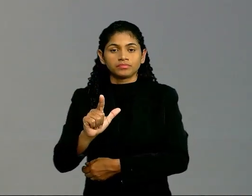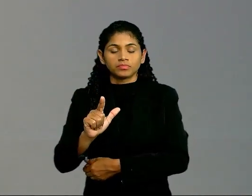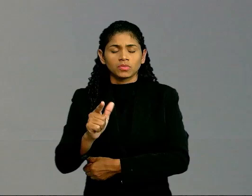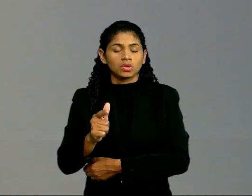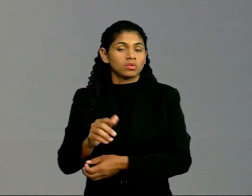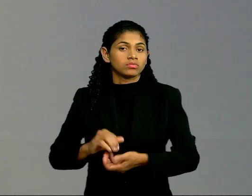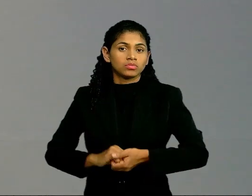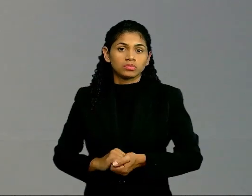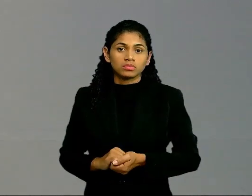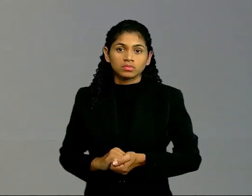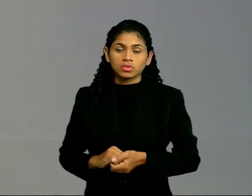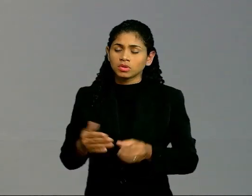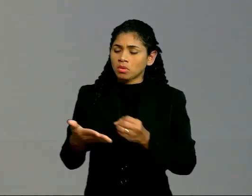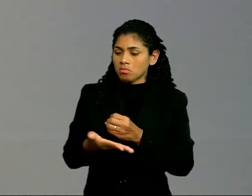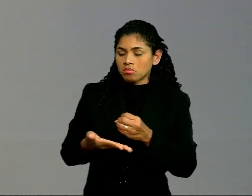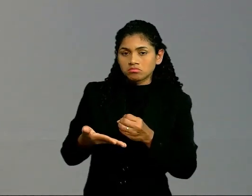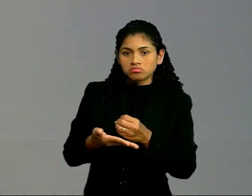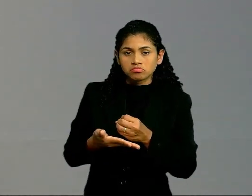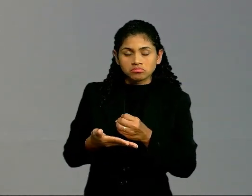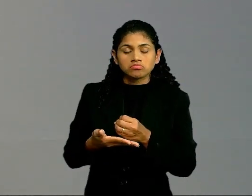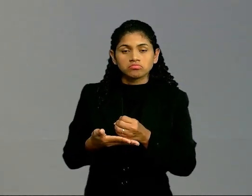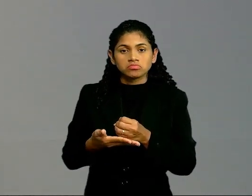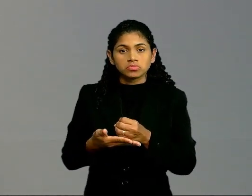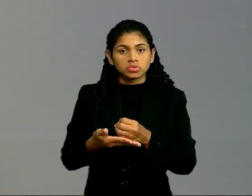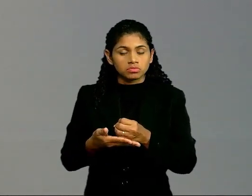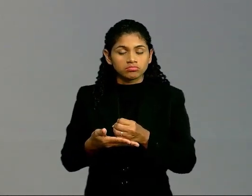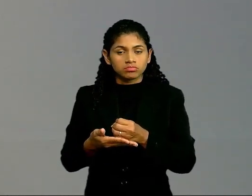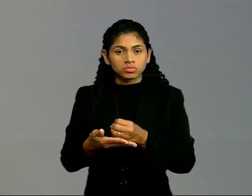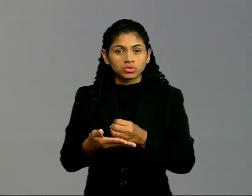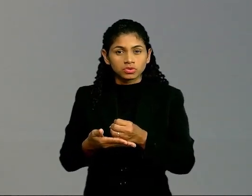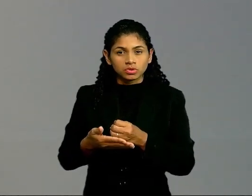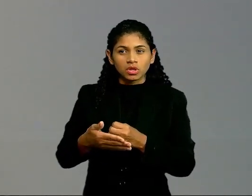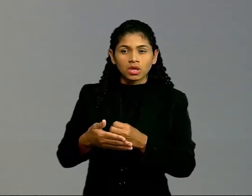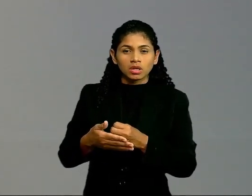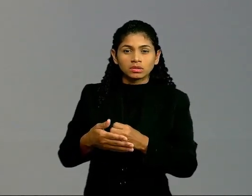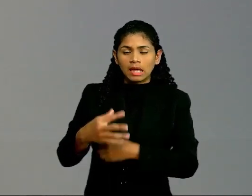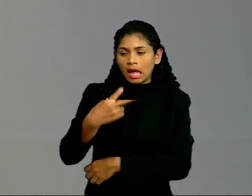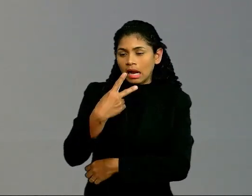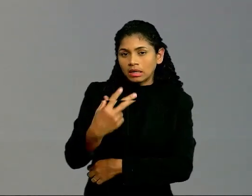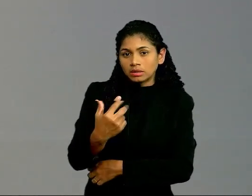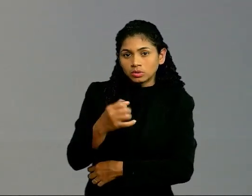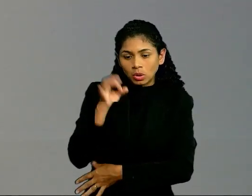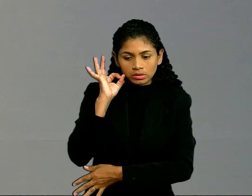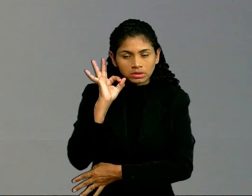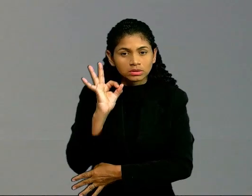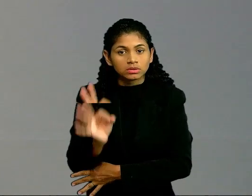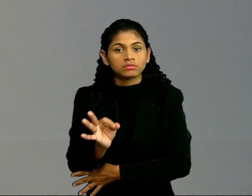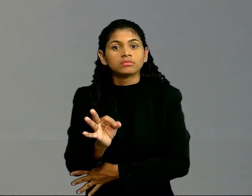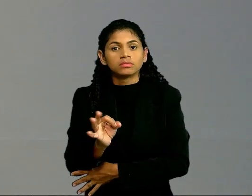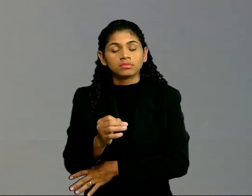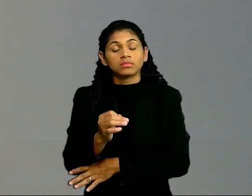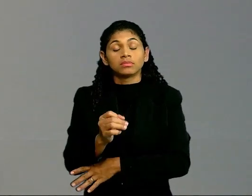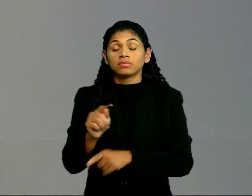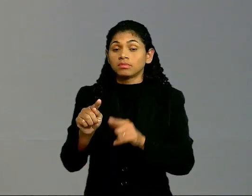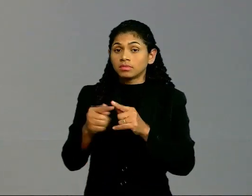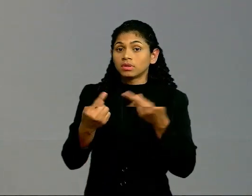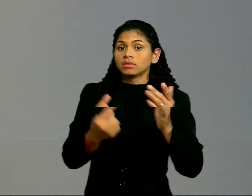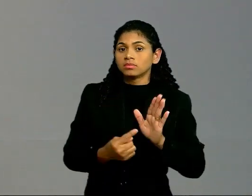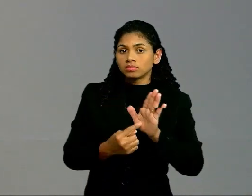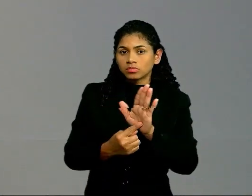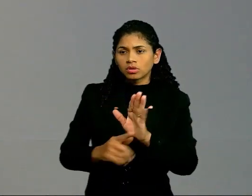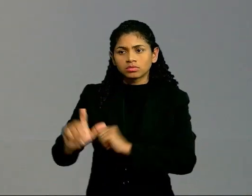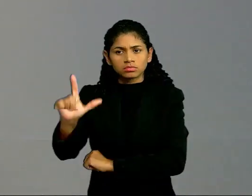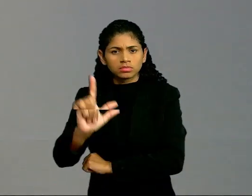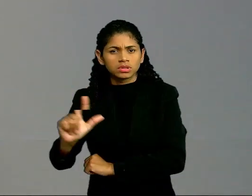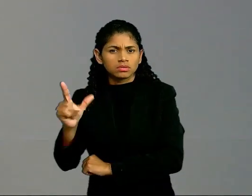norma culta da língua, não torna essa obra insignificante, inclusive ressalta e mostra que a literatura